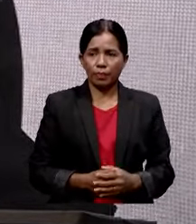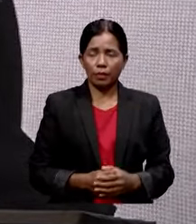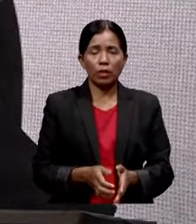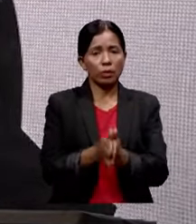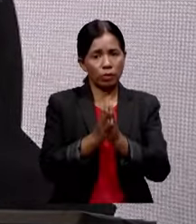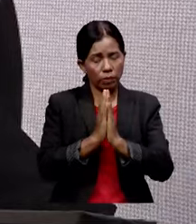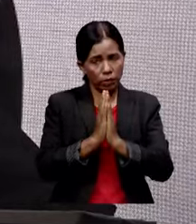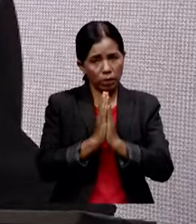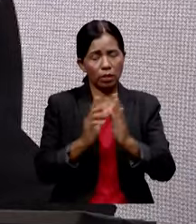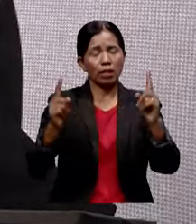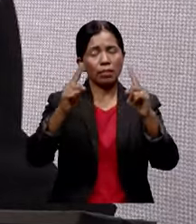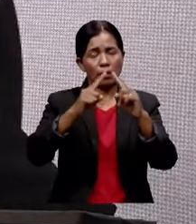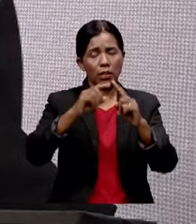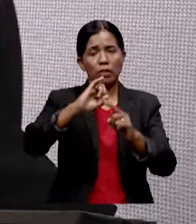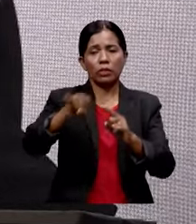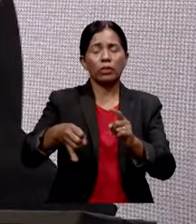Russo, para os jornalistas,